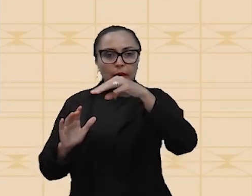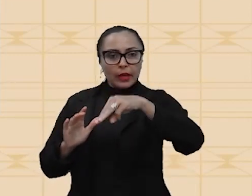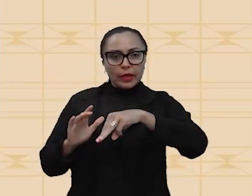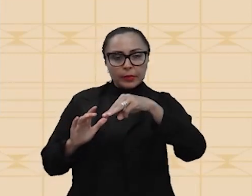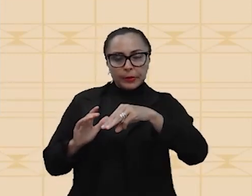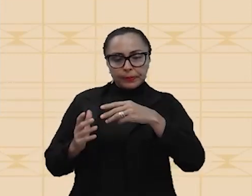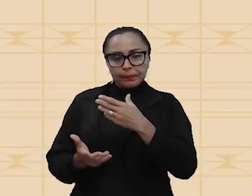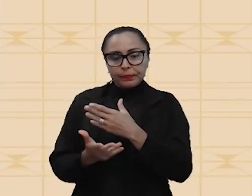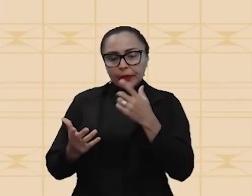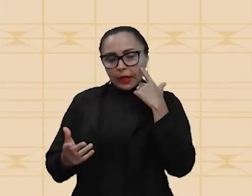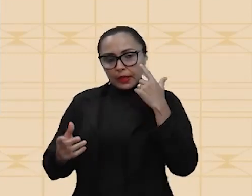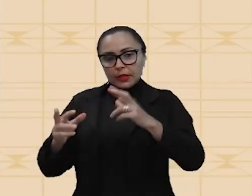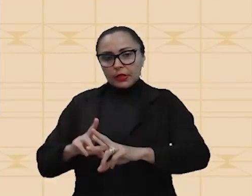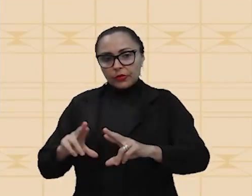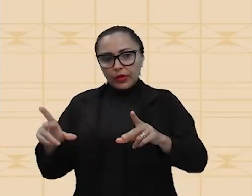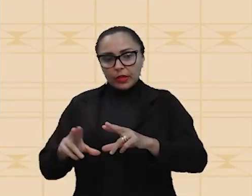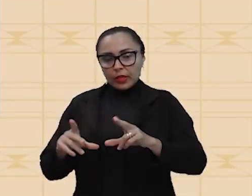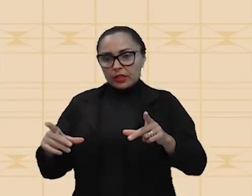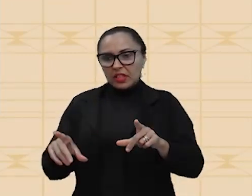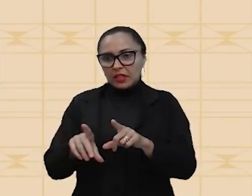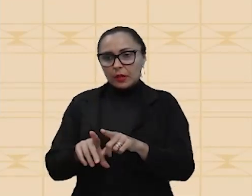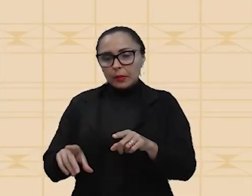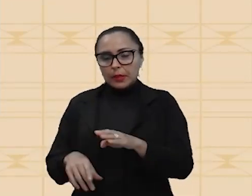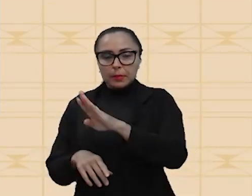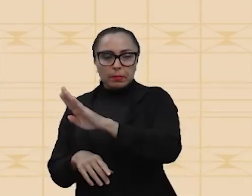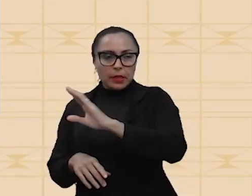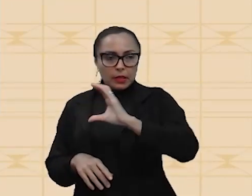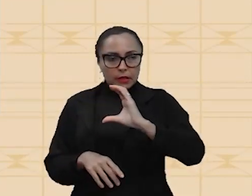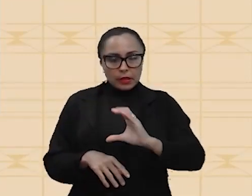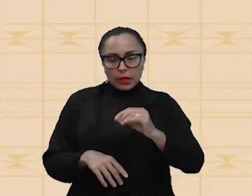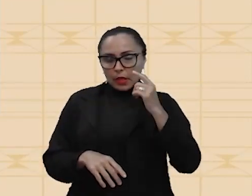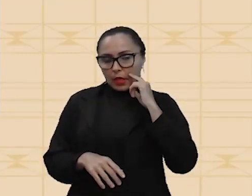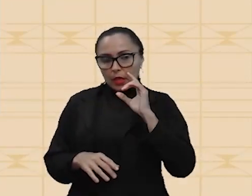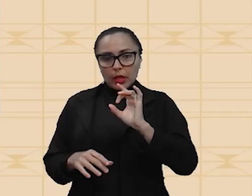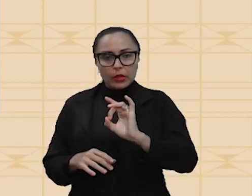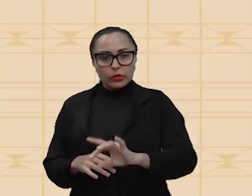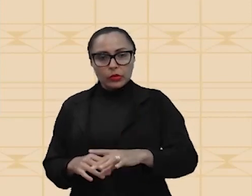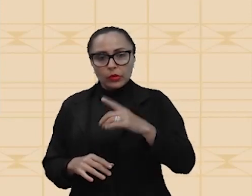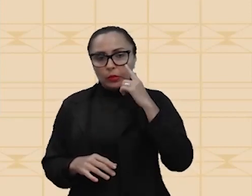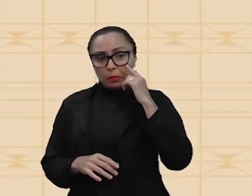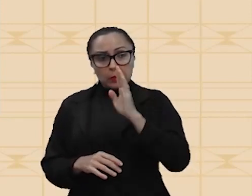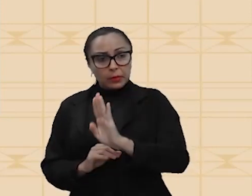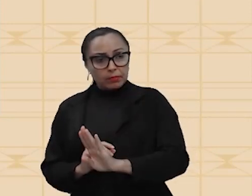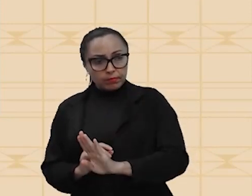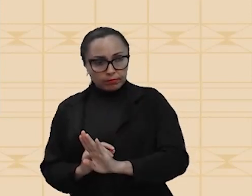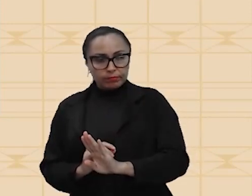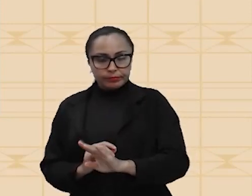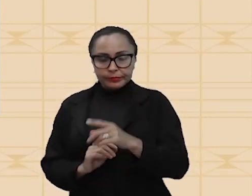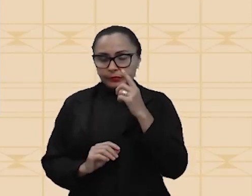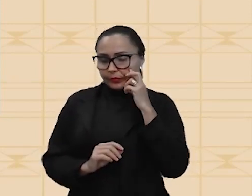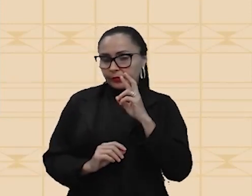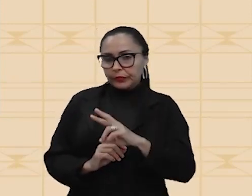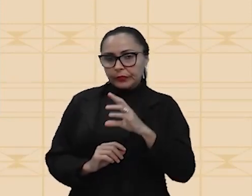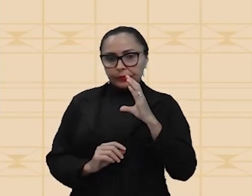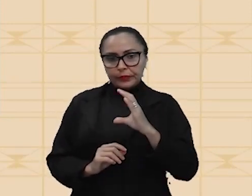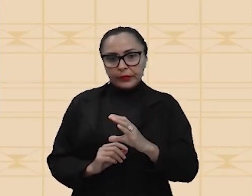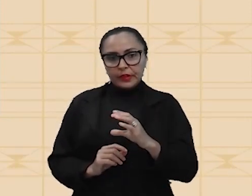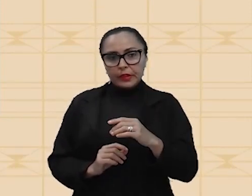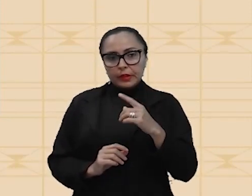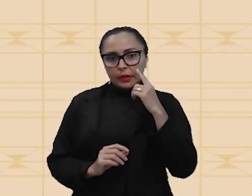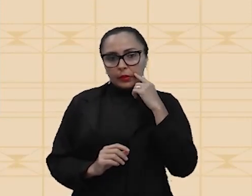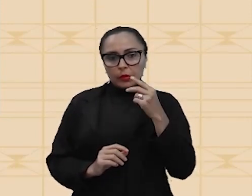diferença de potencial entre B e C é apenas o potencial de B, visto que C tem um potencial 0.